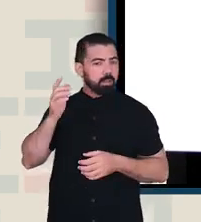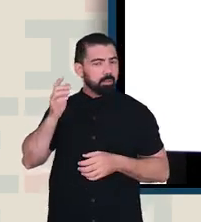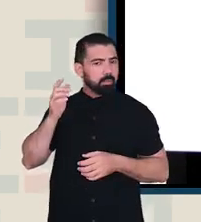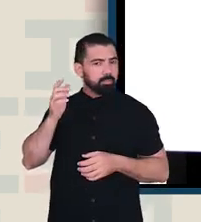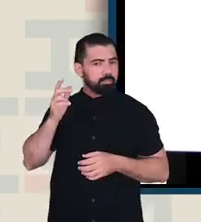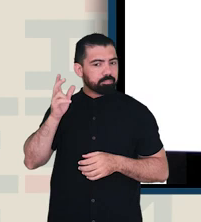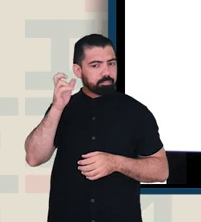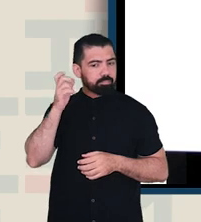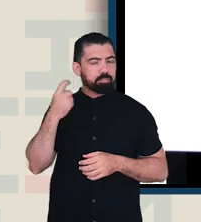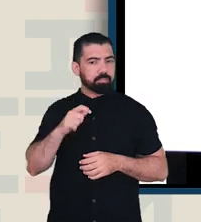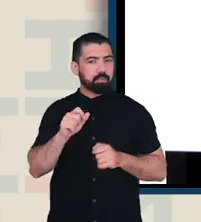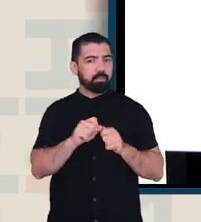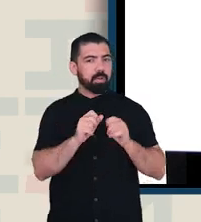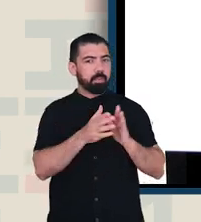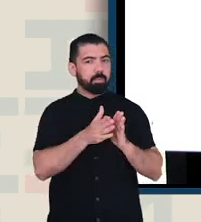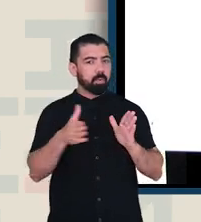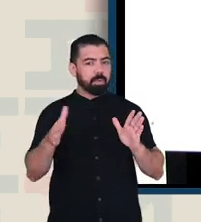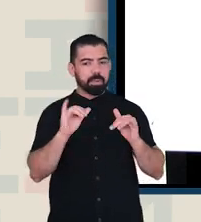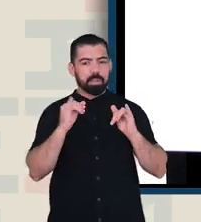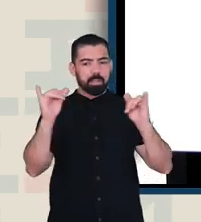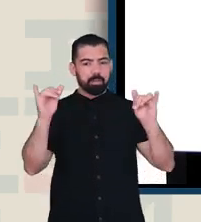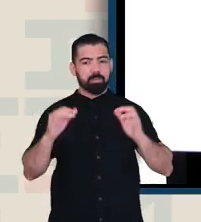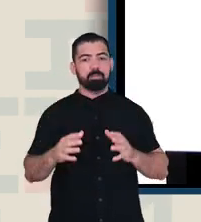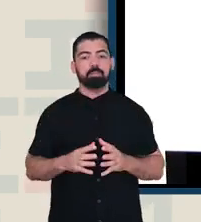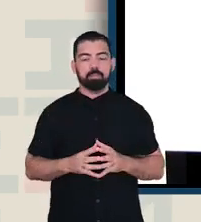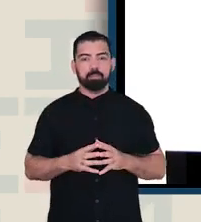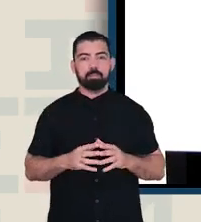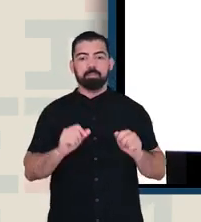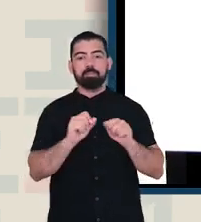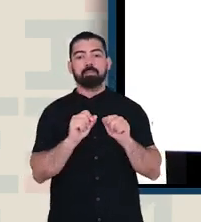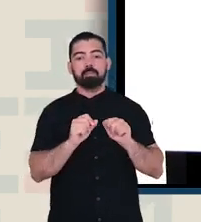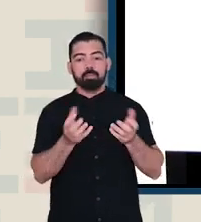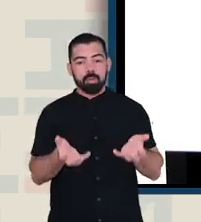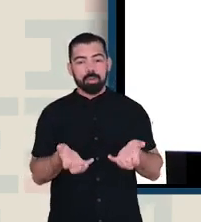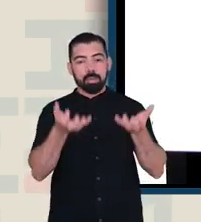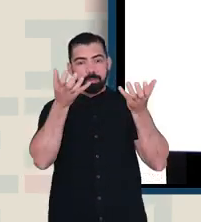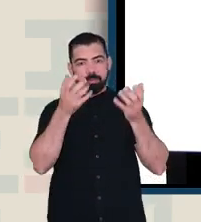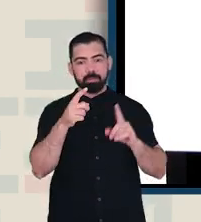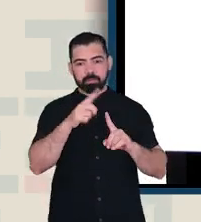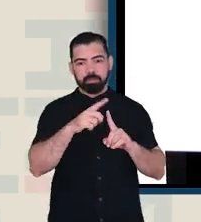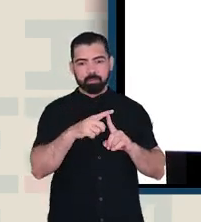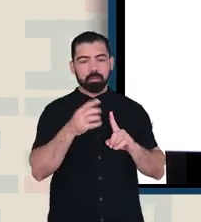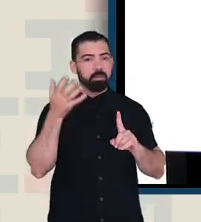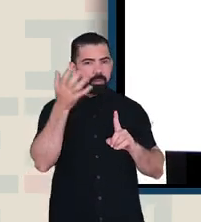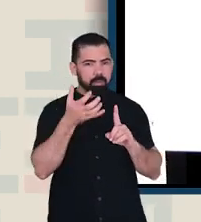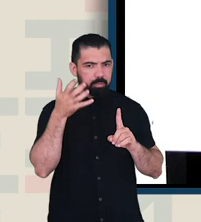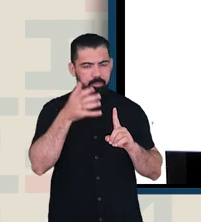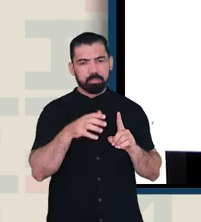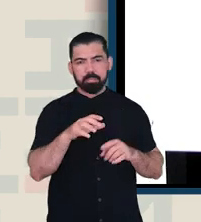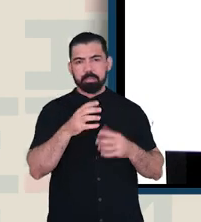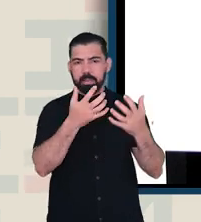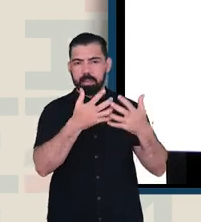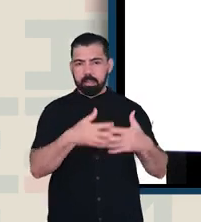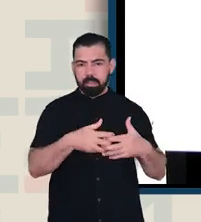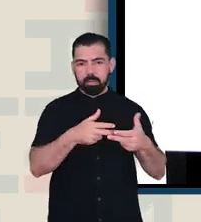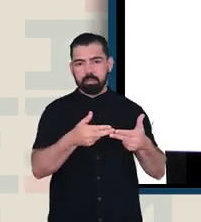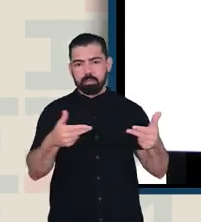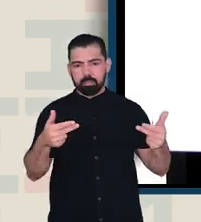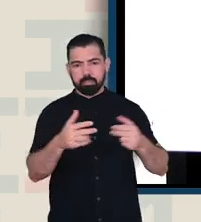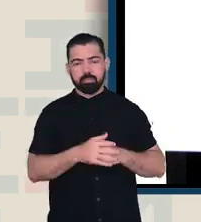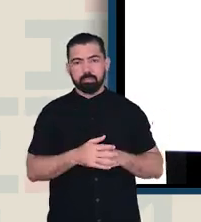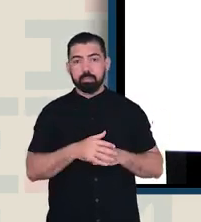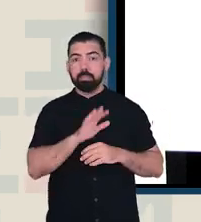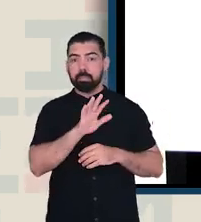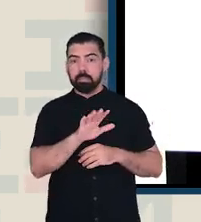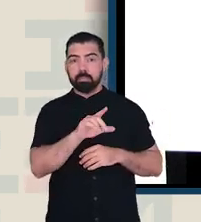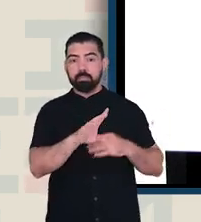que botar algum processamento eletrônico para realçar algumas dessas harmônicas e tudo mais. O que